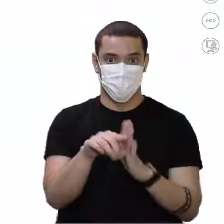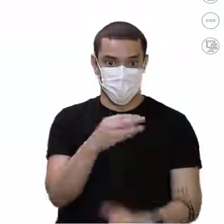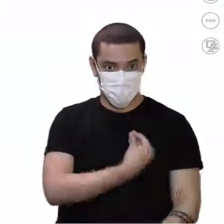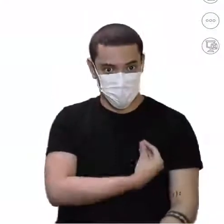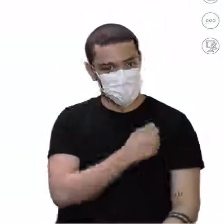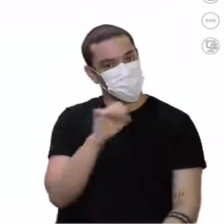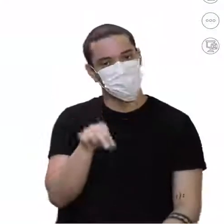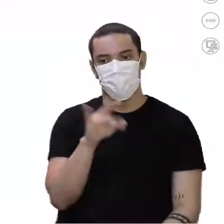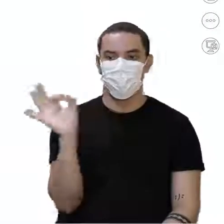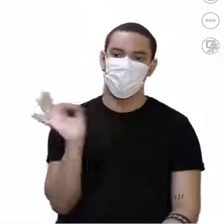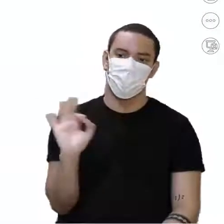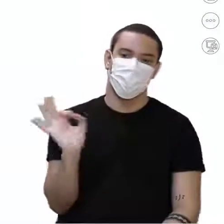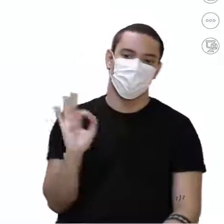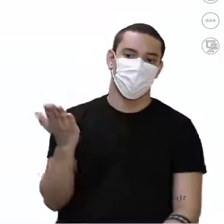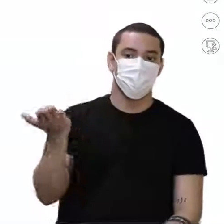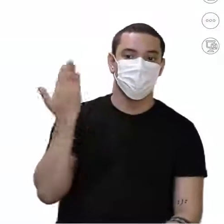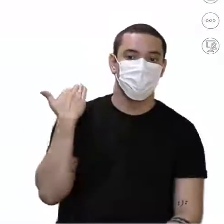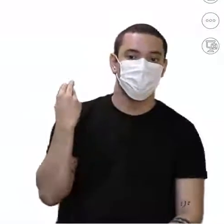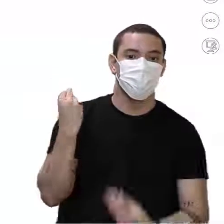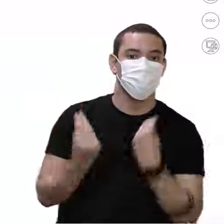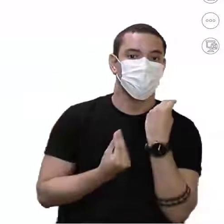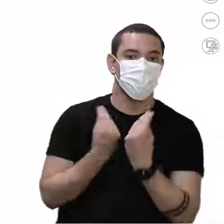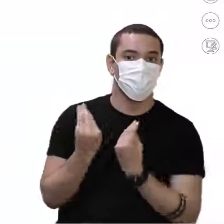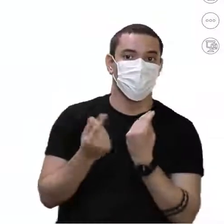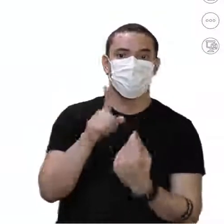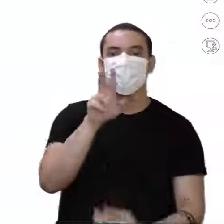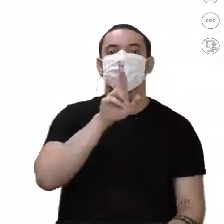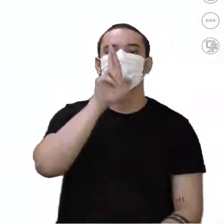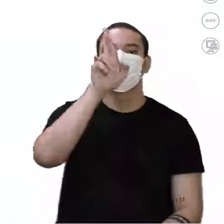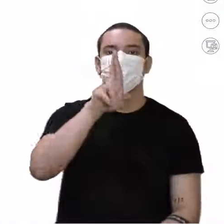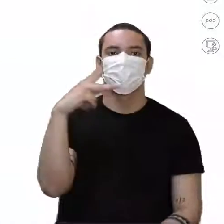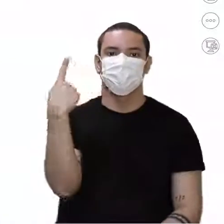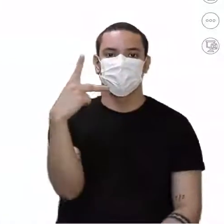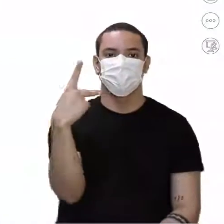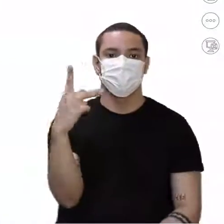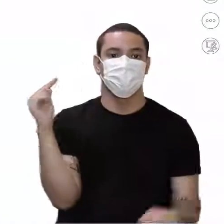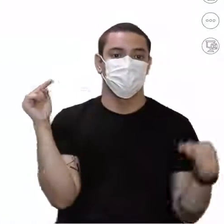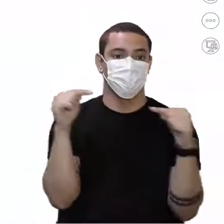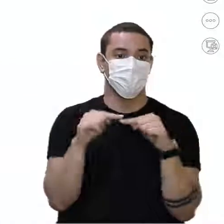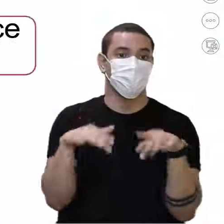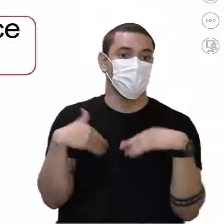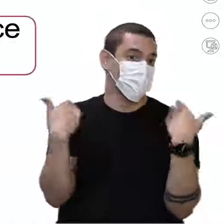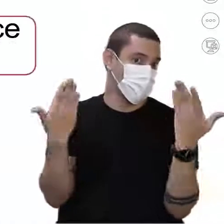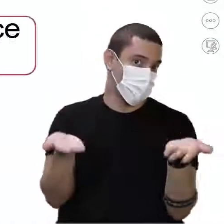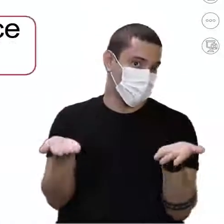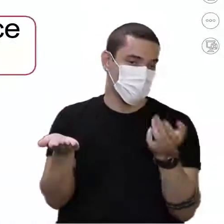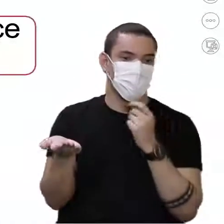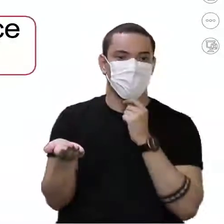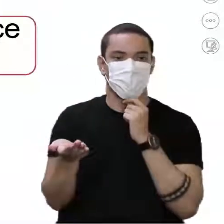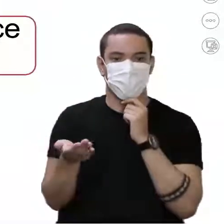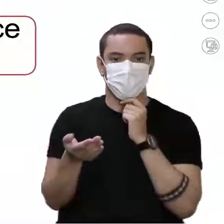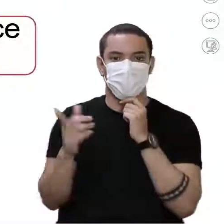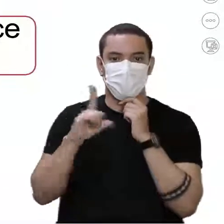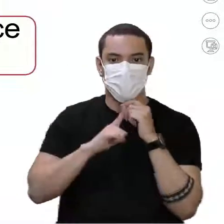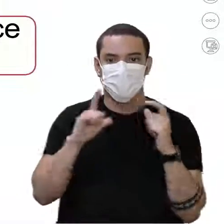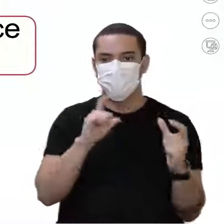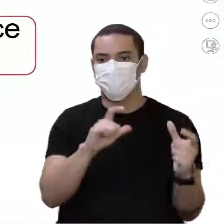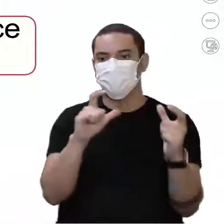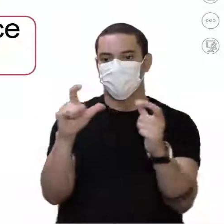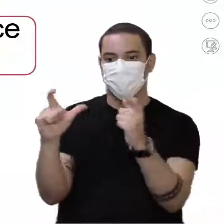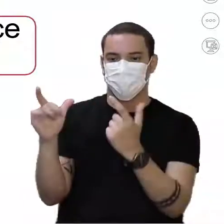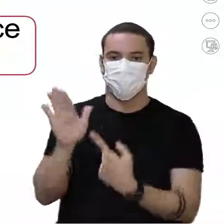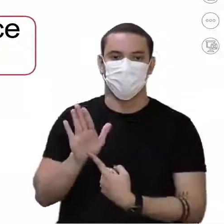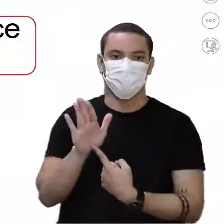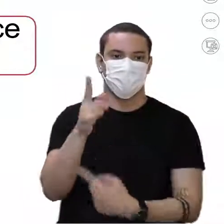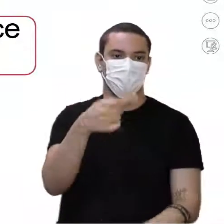the most interesting place you've been to? Qual foi o lugar mais interessante que você foi? Dei uns lugares aqui para